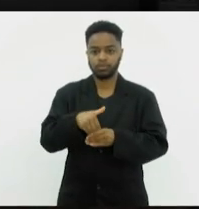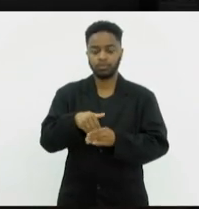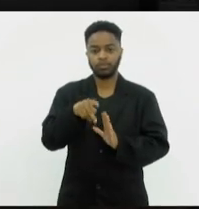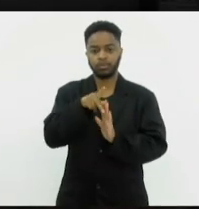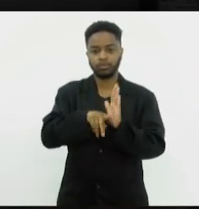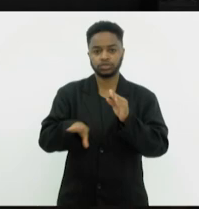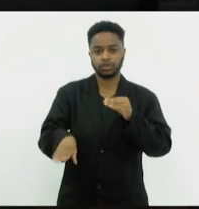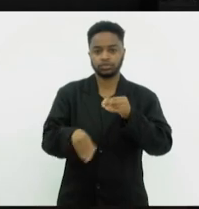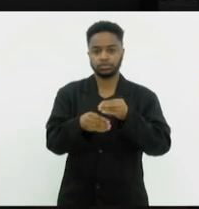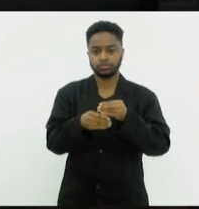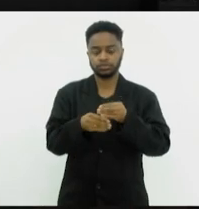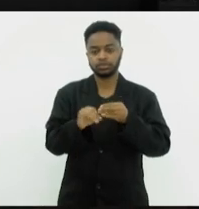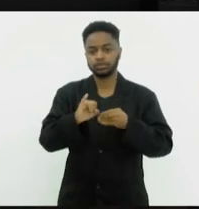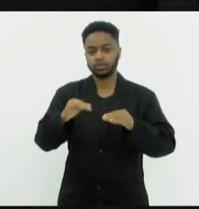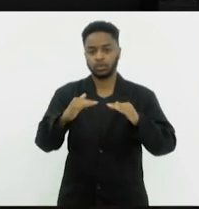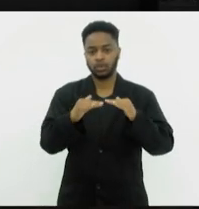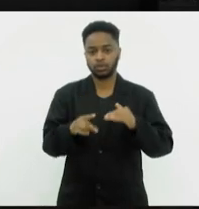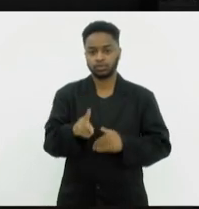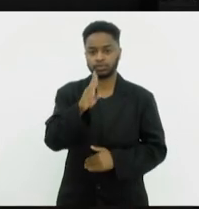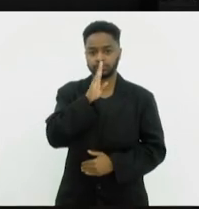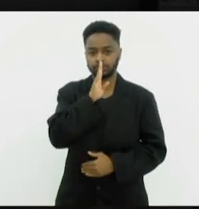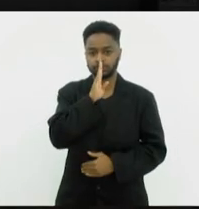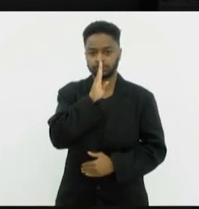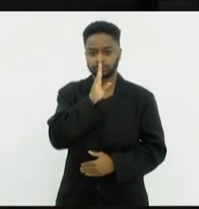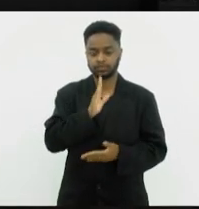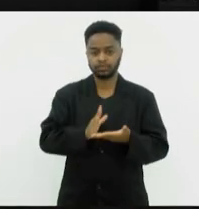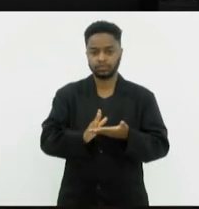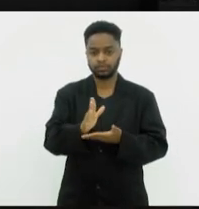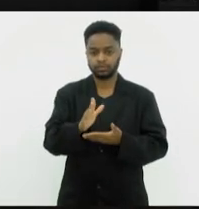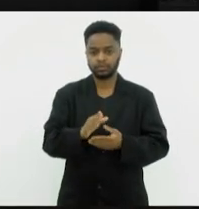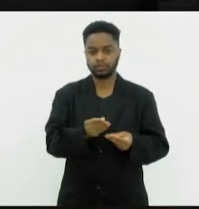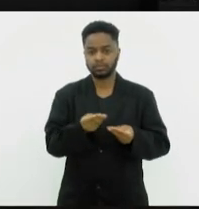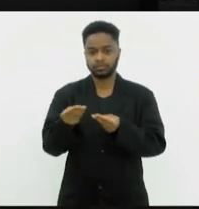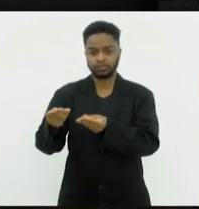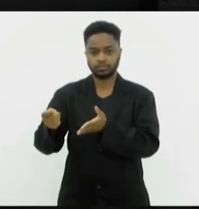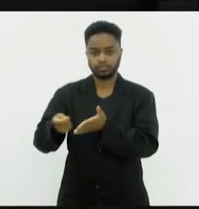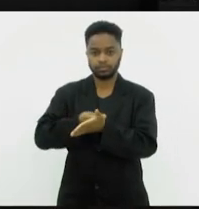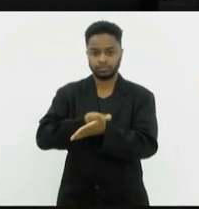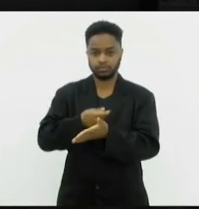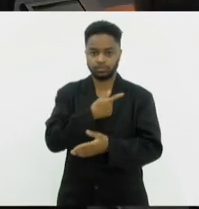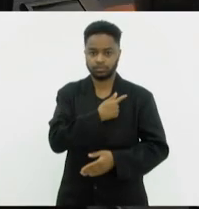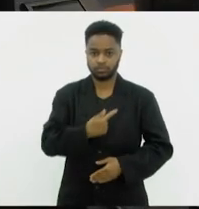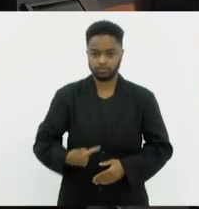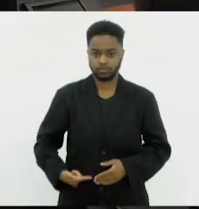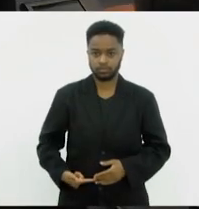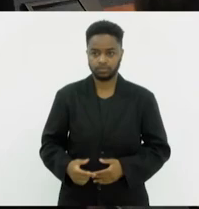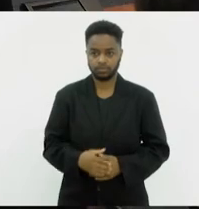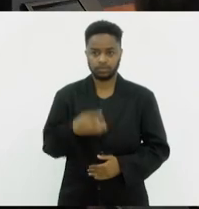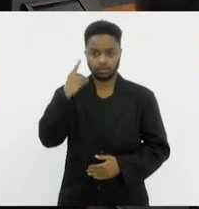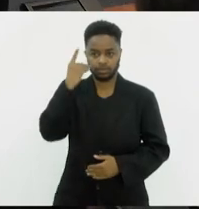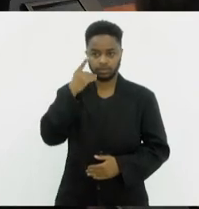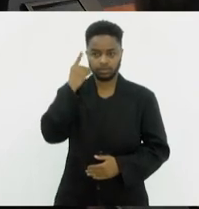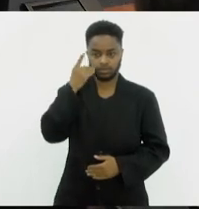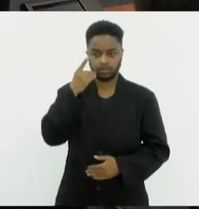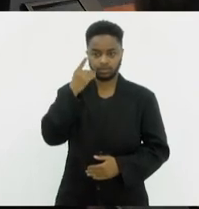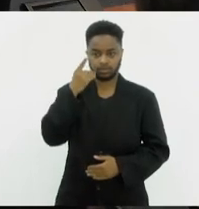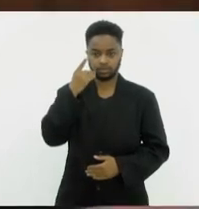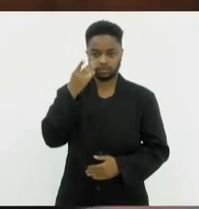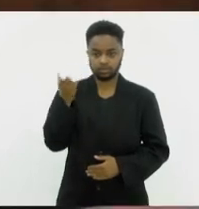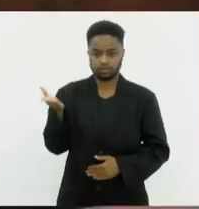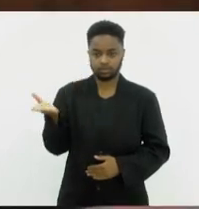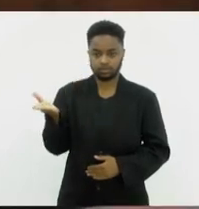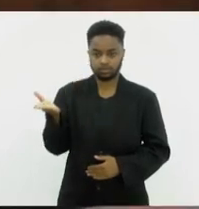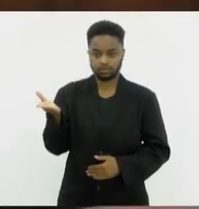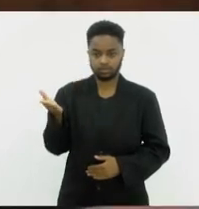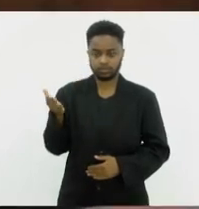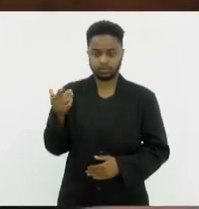assim emendado. Senhores que aprovam, permaneçam como estão. Aprovado. Vai autógrafo. Deputado Dino, quer... Pela ordem, senhor